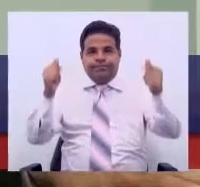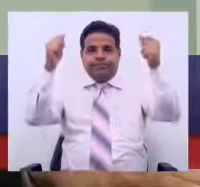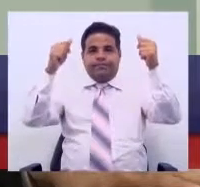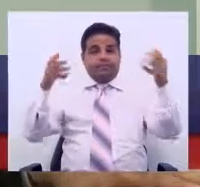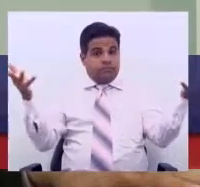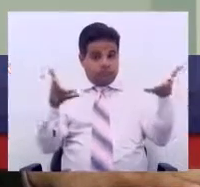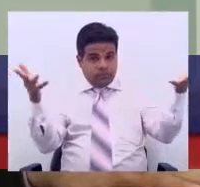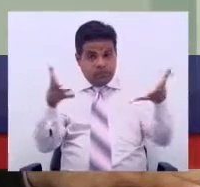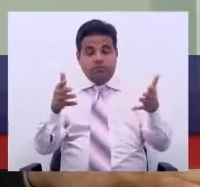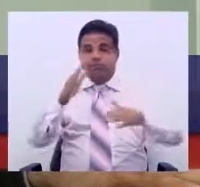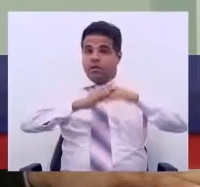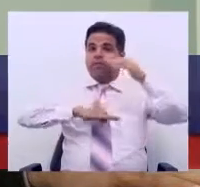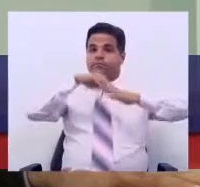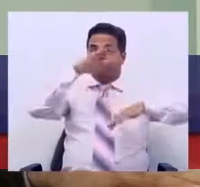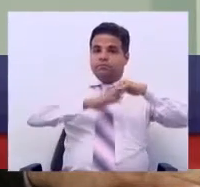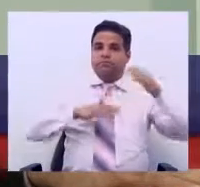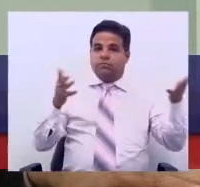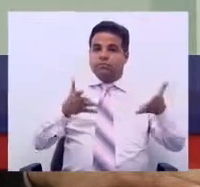que hoje é praticado.